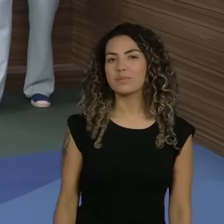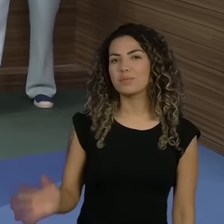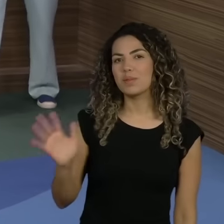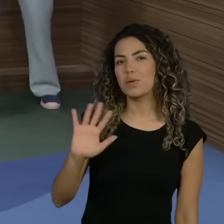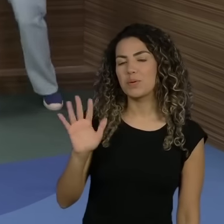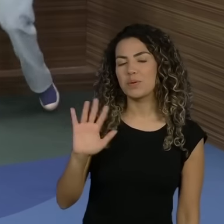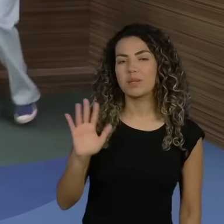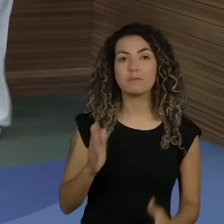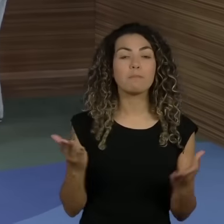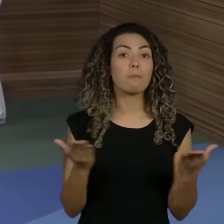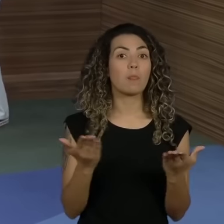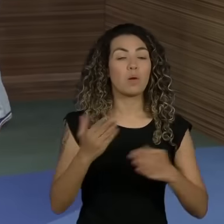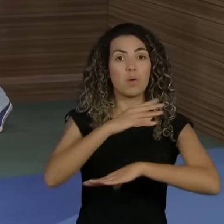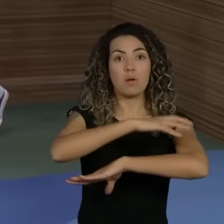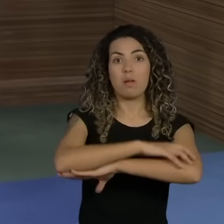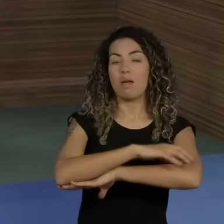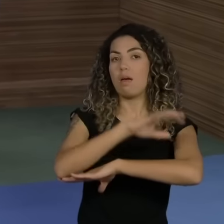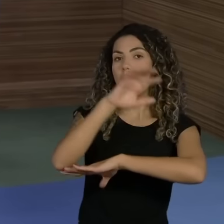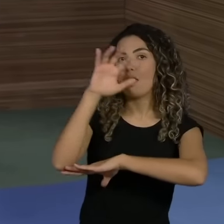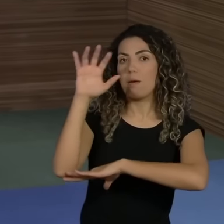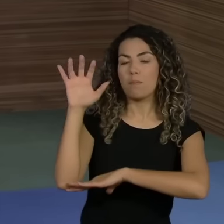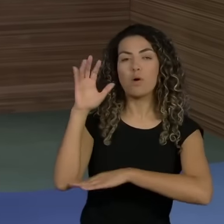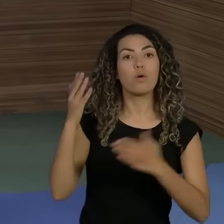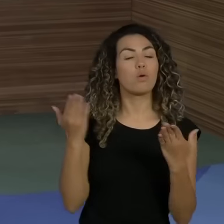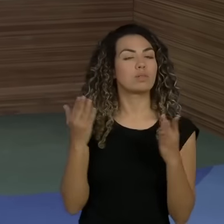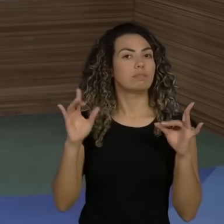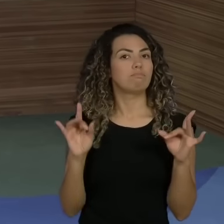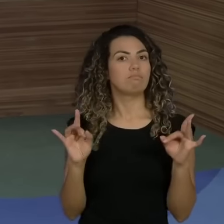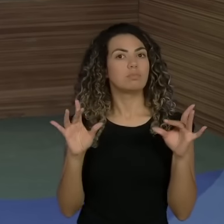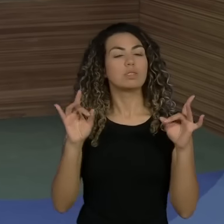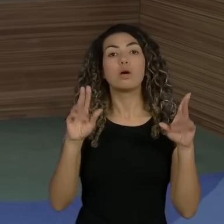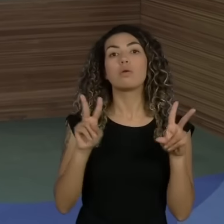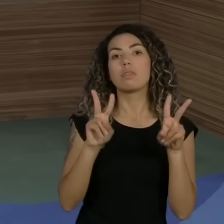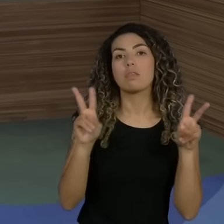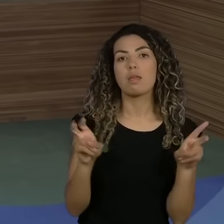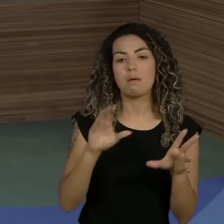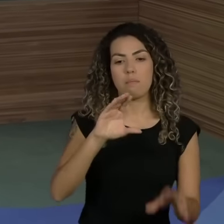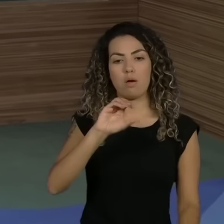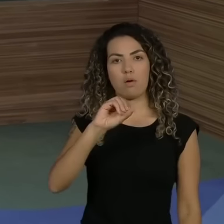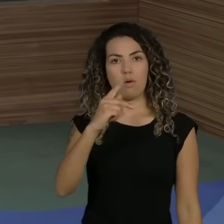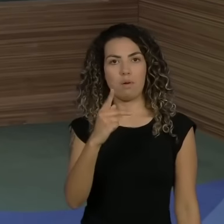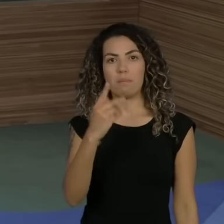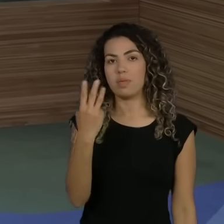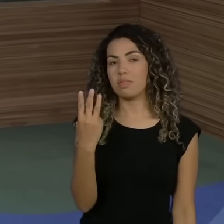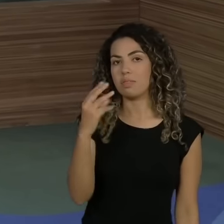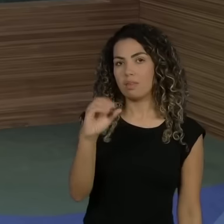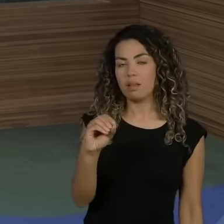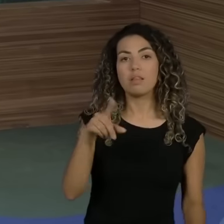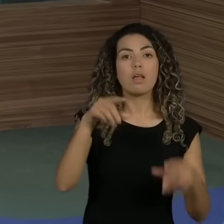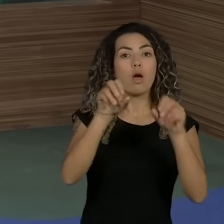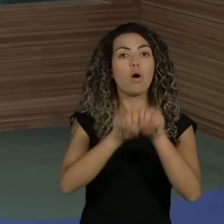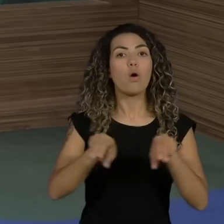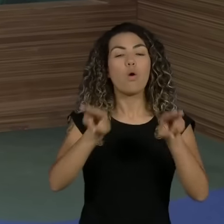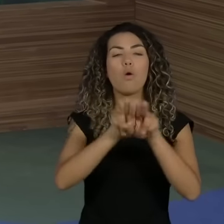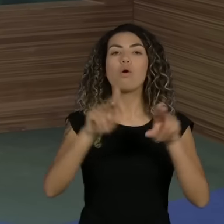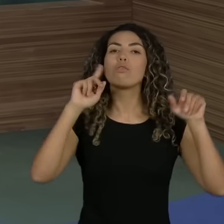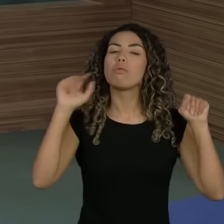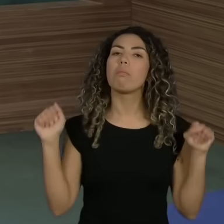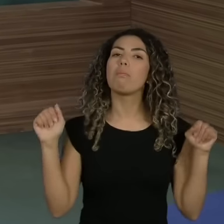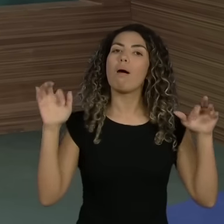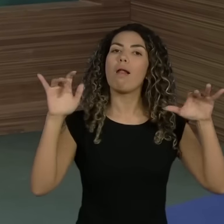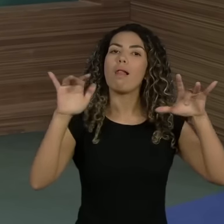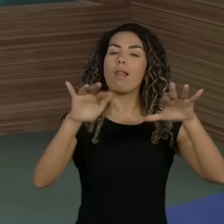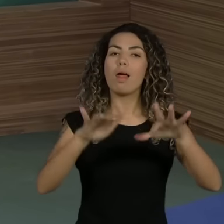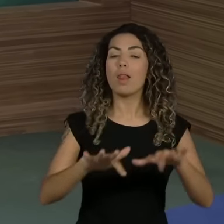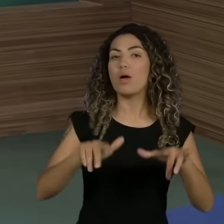Olá, está no ar o Repórter Eco com um programa especial sobre a COP30, a Conferência das Nações Unidas sobre o Clima que acontece